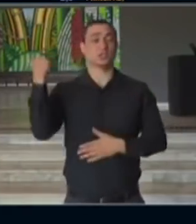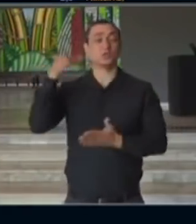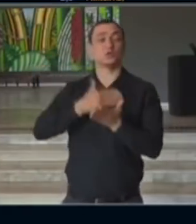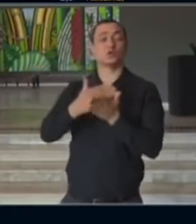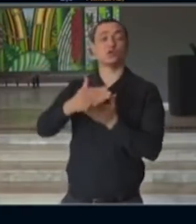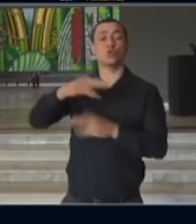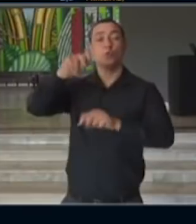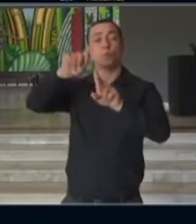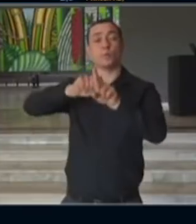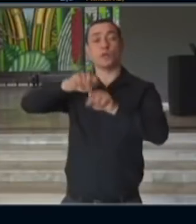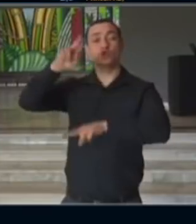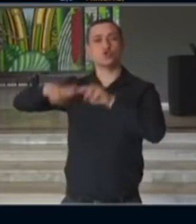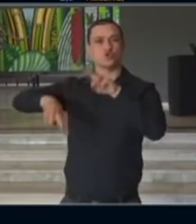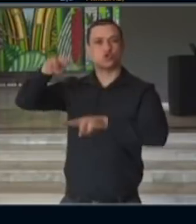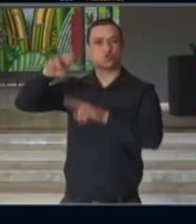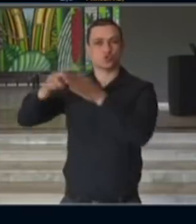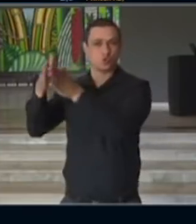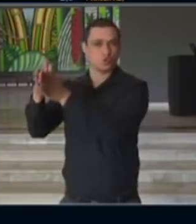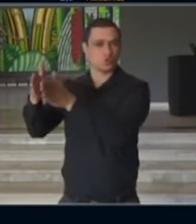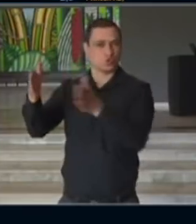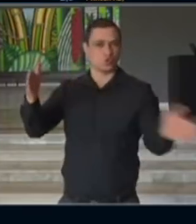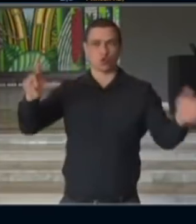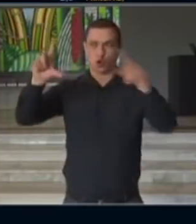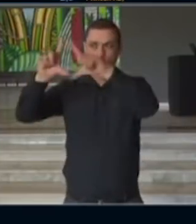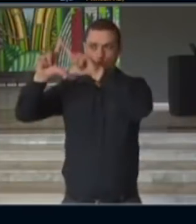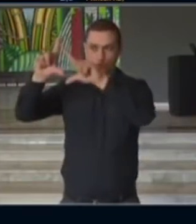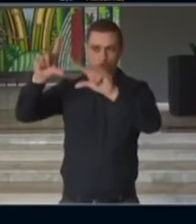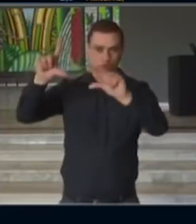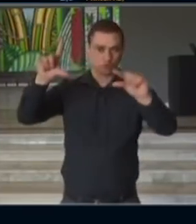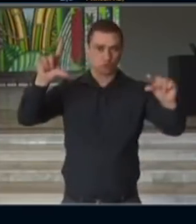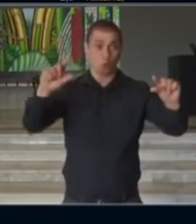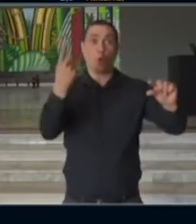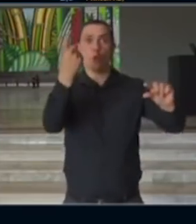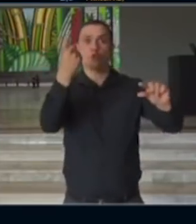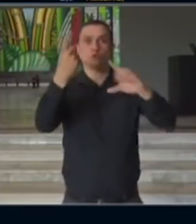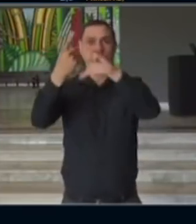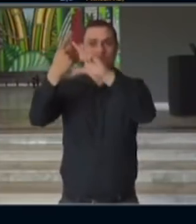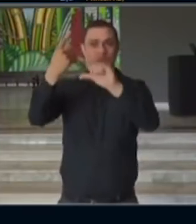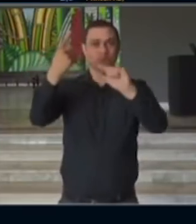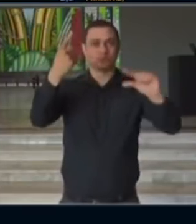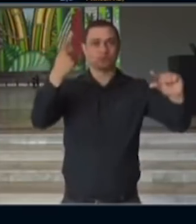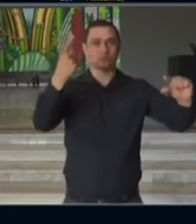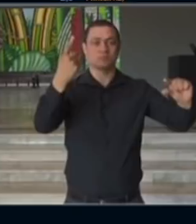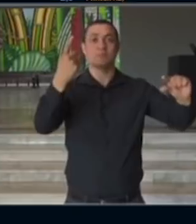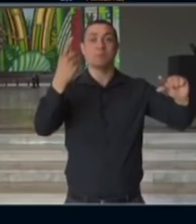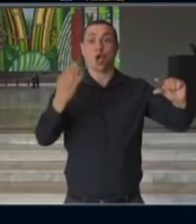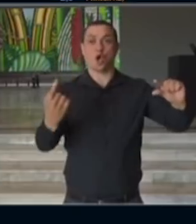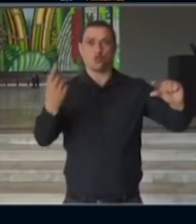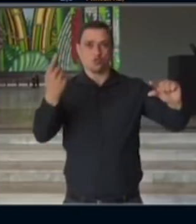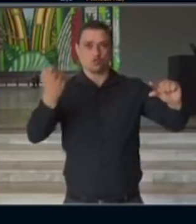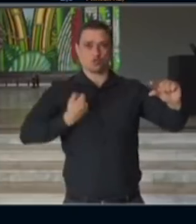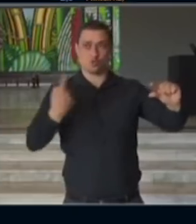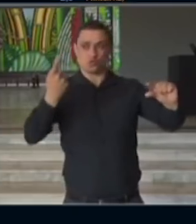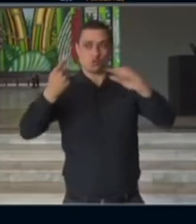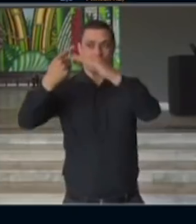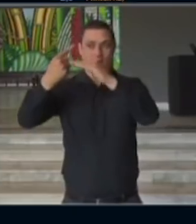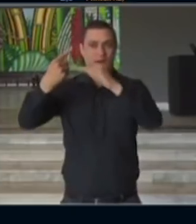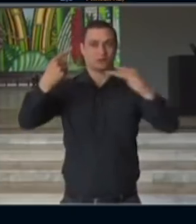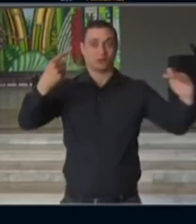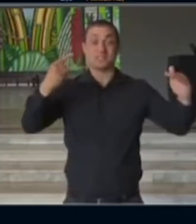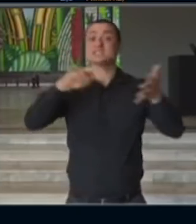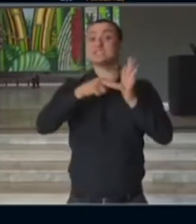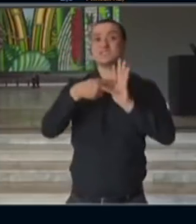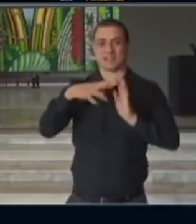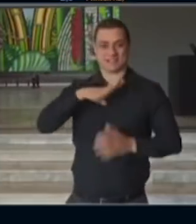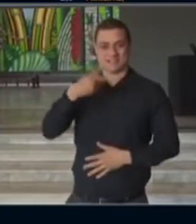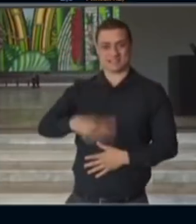início de junho, a gente tem dados menores do que 1, o que já faria que a cidade, neste